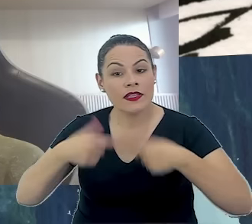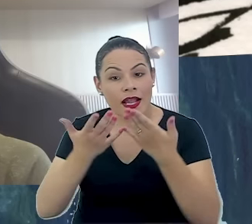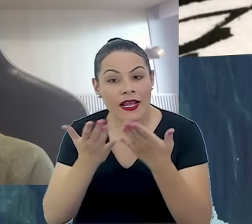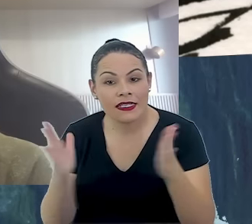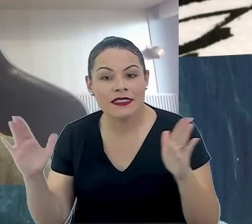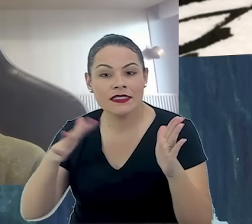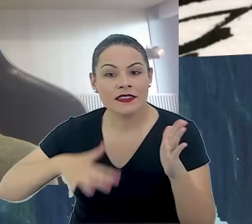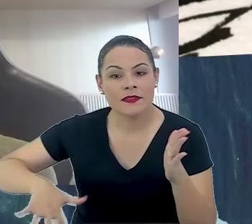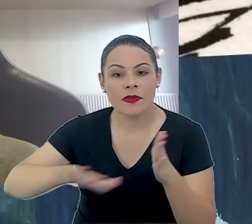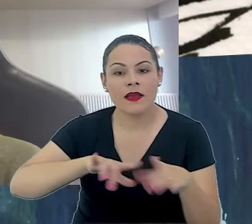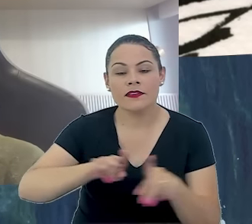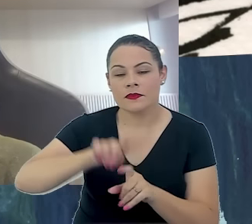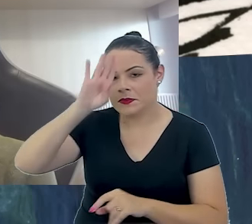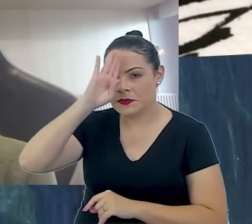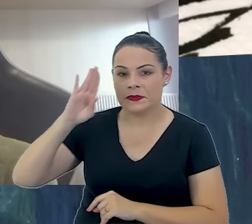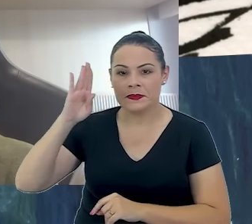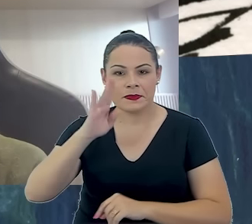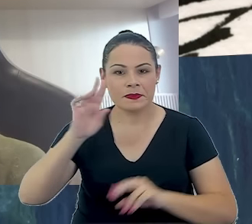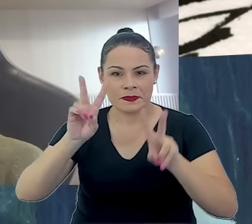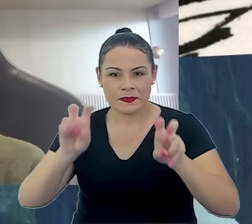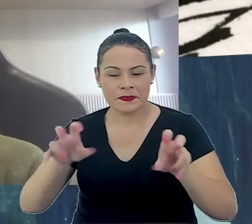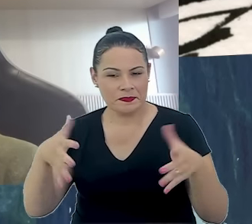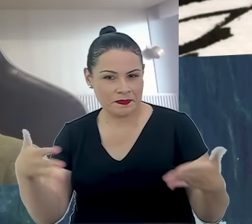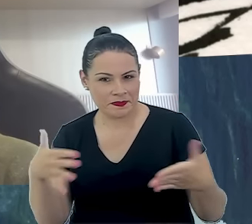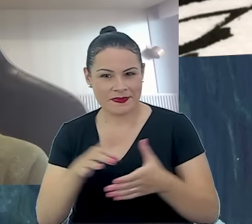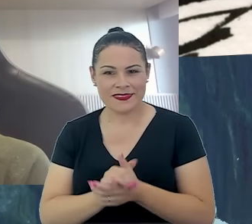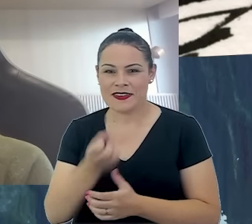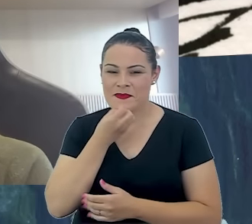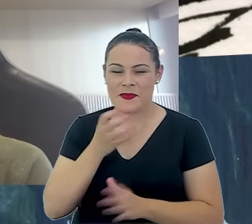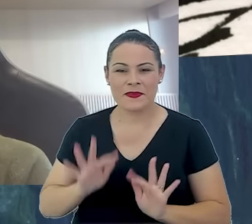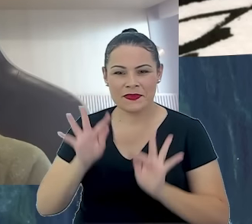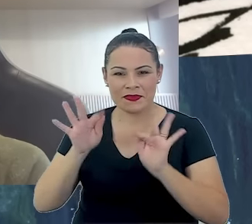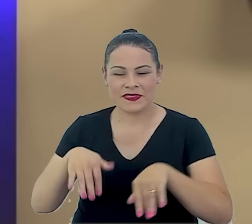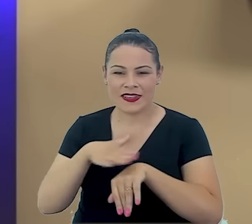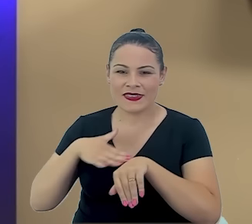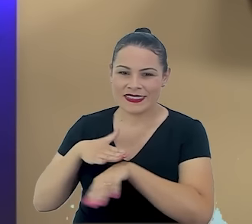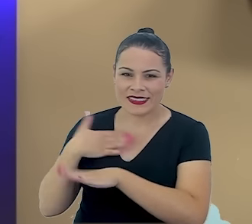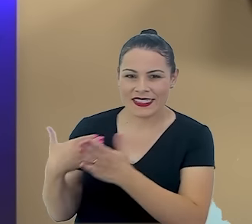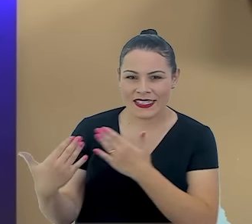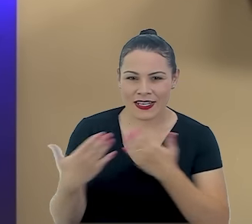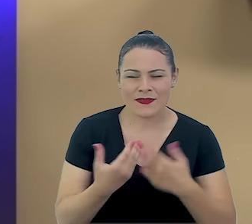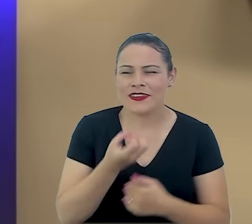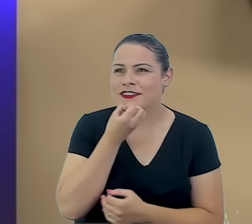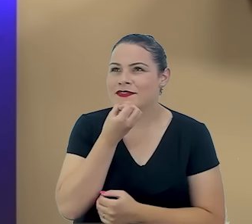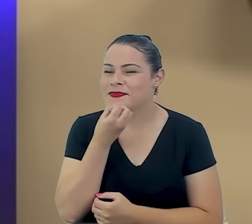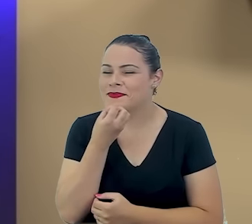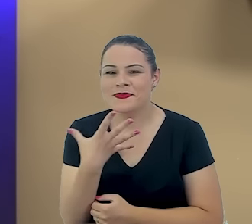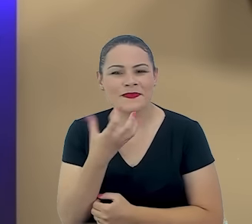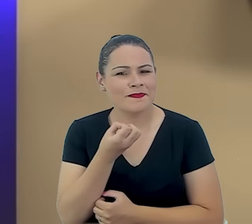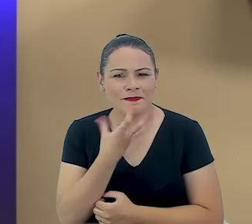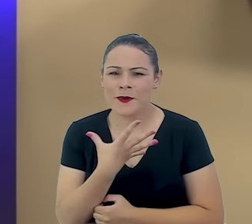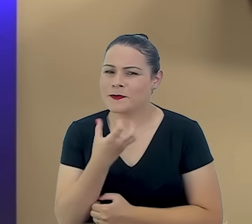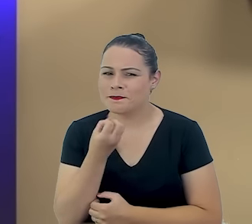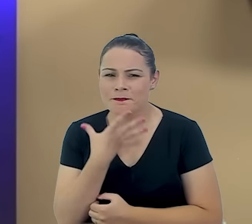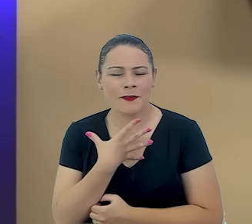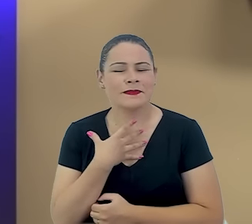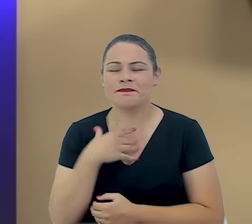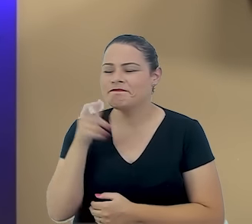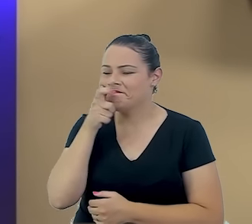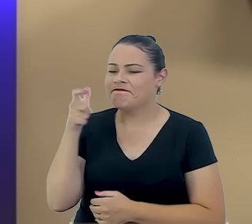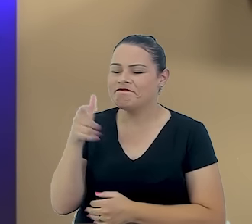espaço e prioriza essa questão bom chegamos ao fim desse painel foi muito muito eh muito